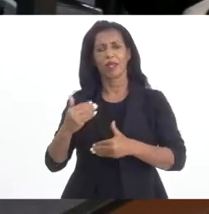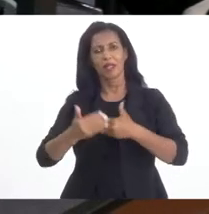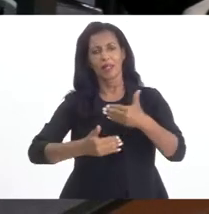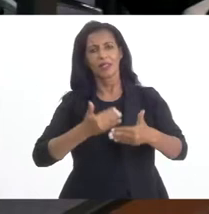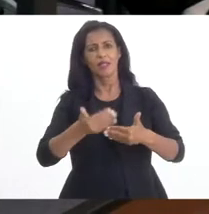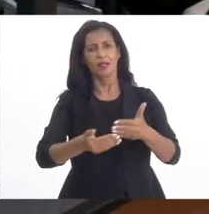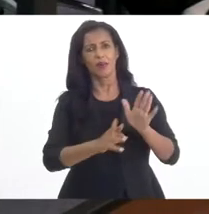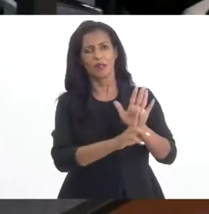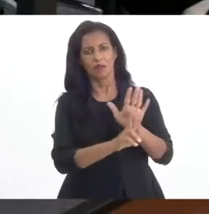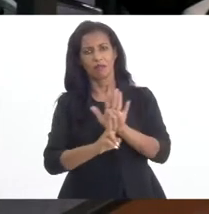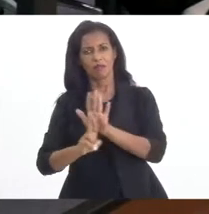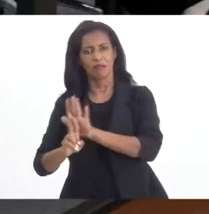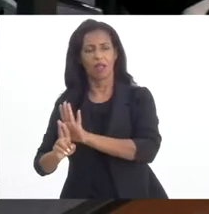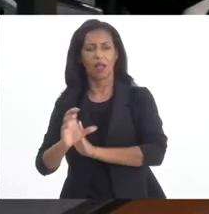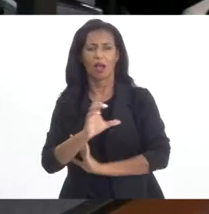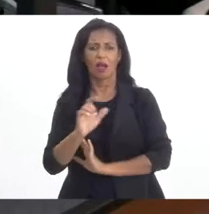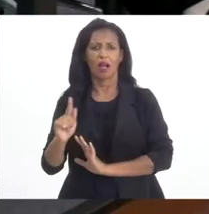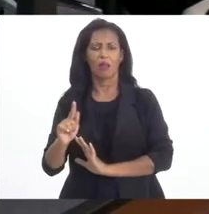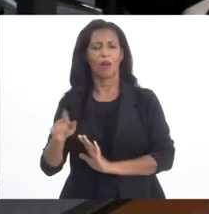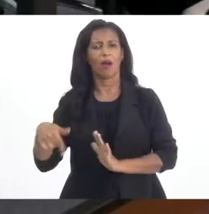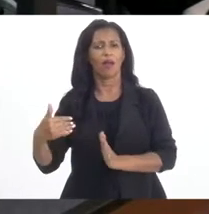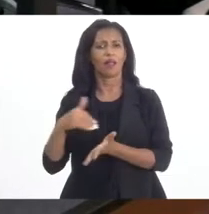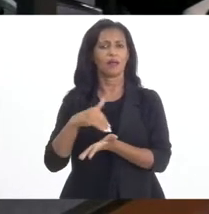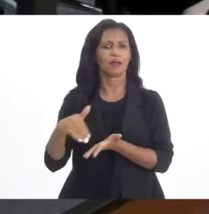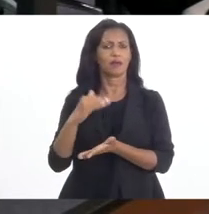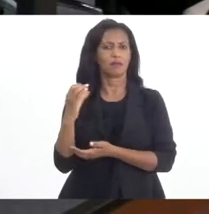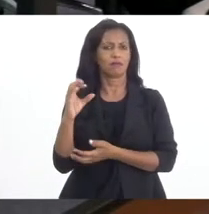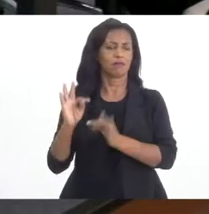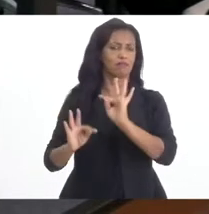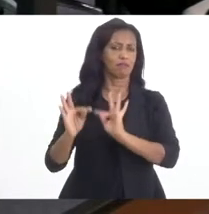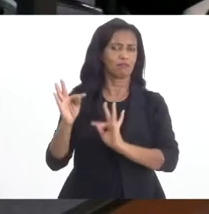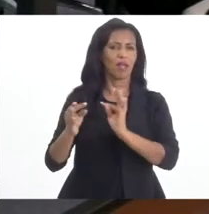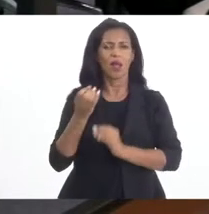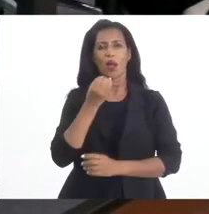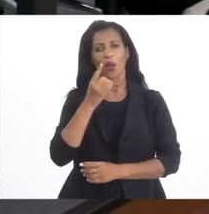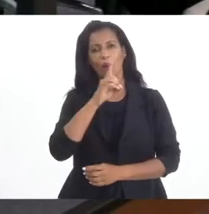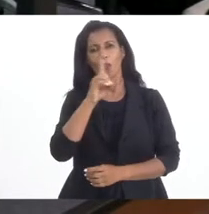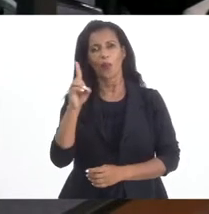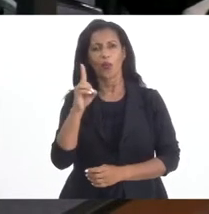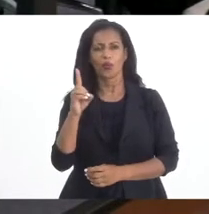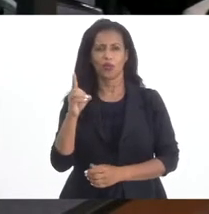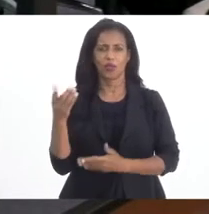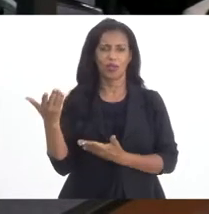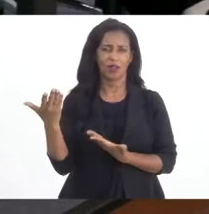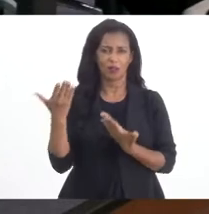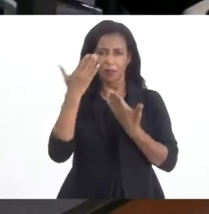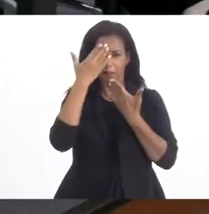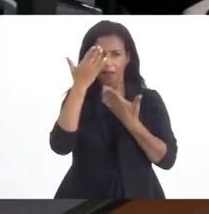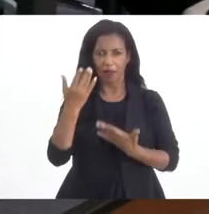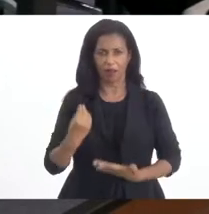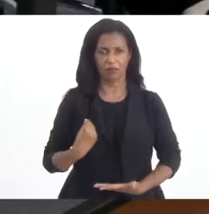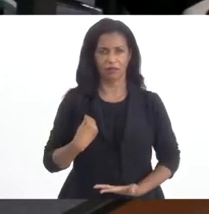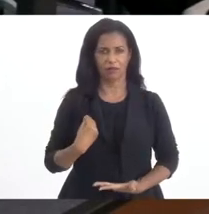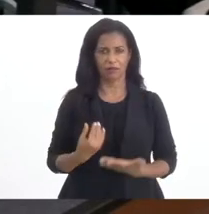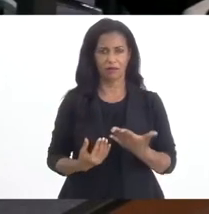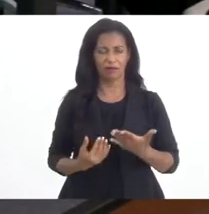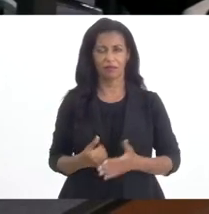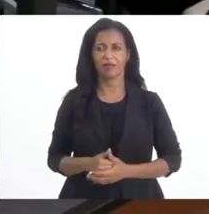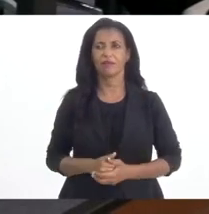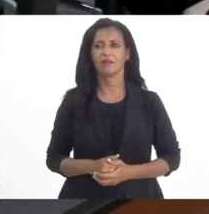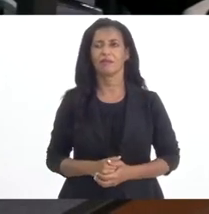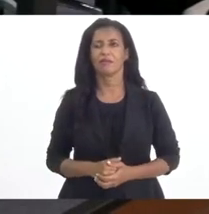as representações de Campo Grande, além da Secretaria de Ciência e Tecnologia. Então, bom dia, professor, obrigado pela presença. Bom